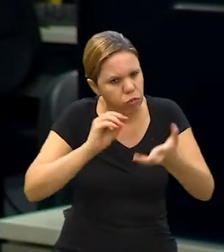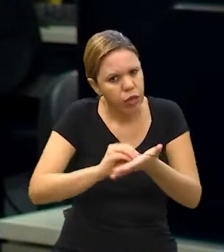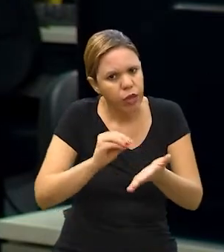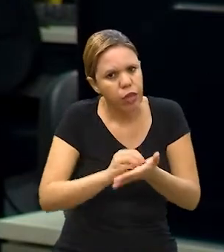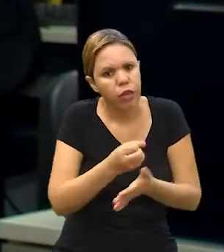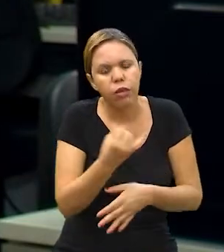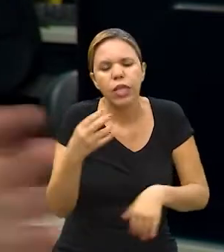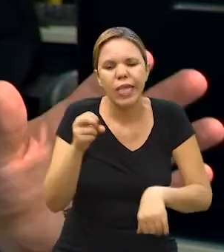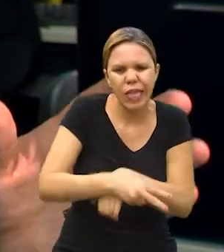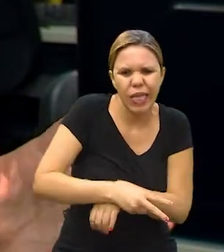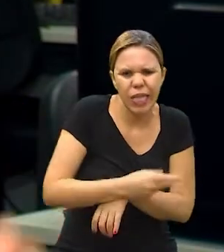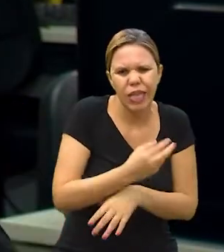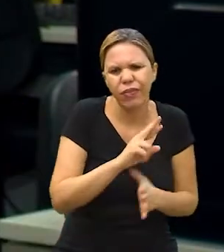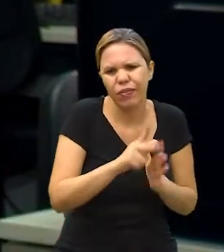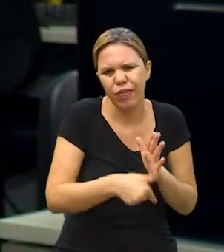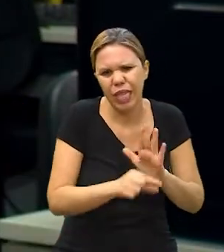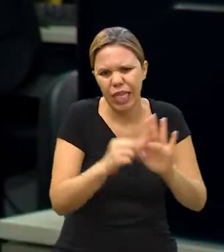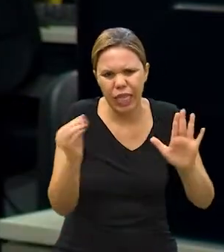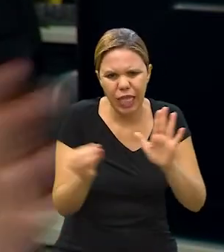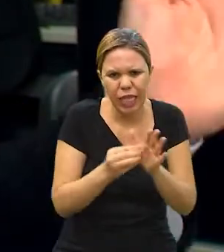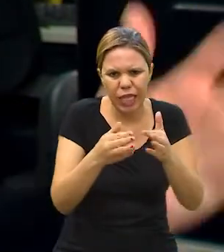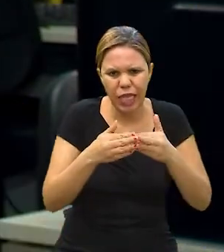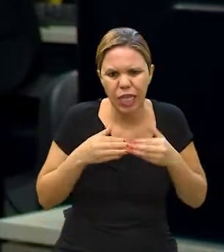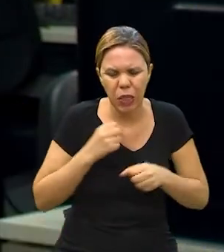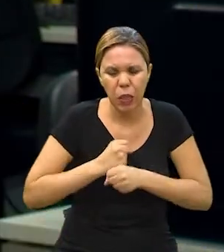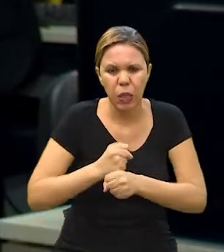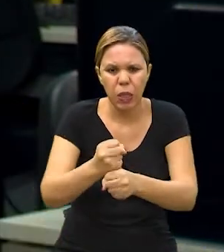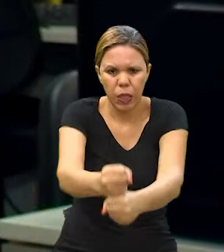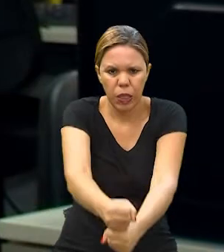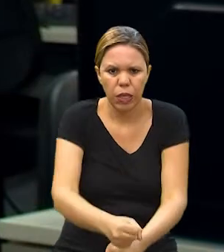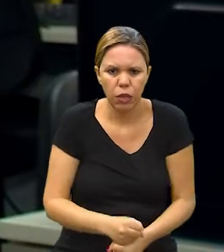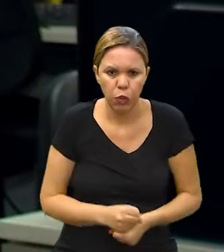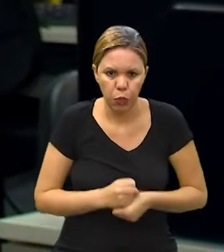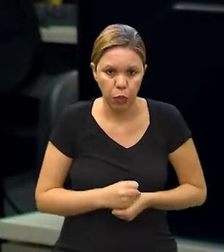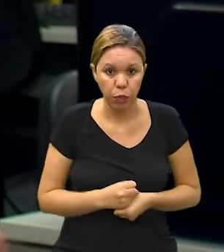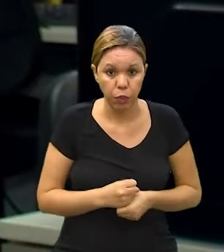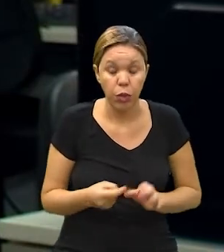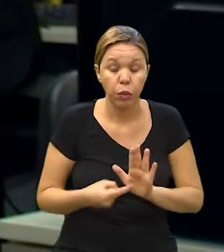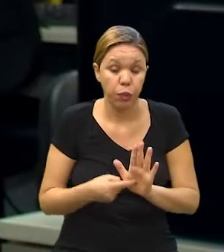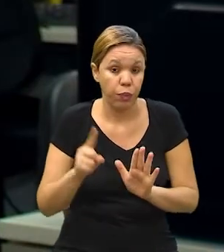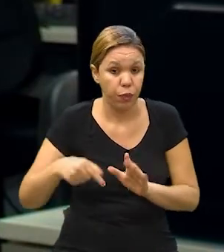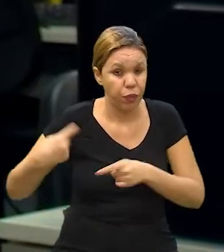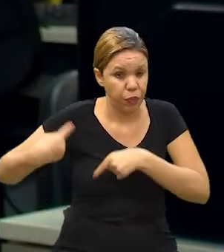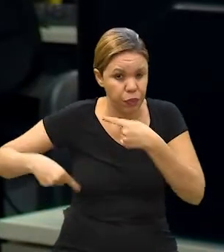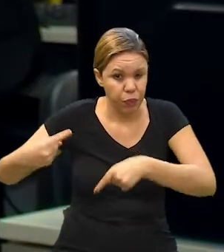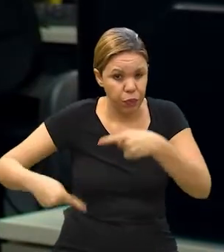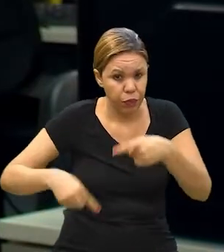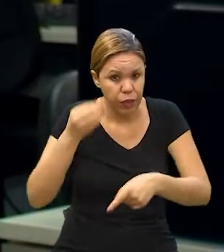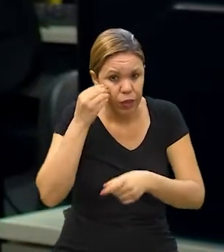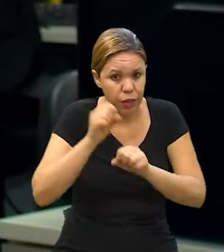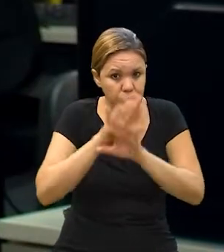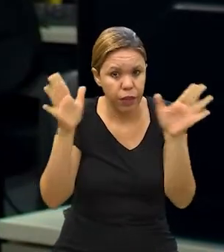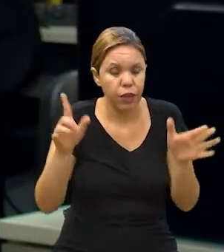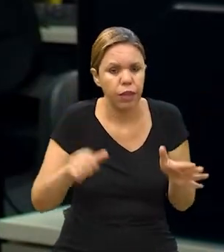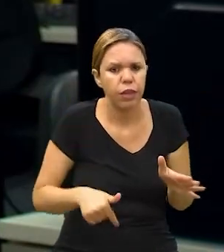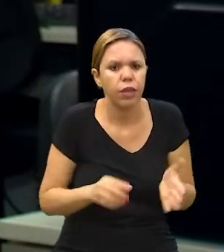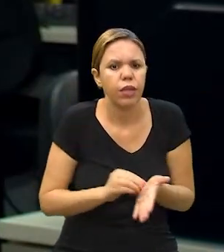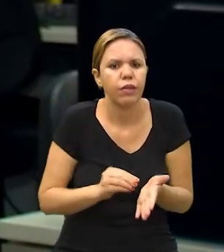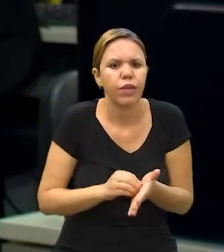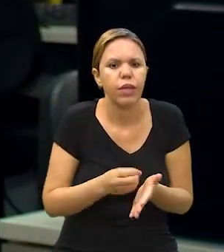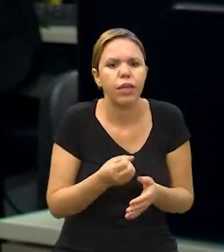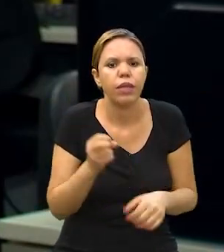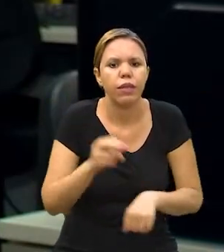vagas. Nós temos vários requerimentos ao longo de vários anos que apontam, debatem e tentam esclarecer o que é esse déficit de vagas,